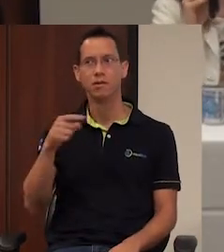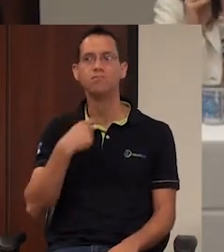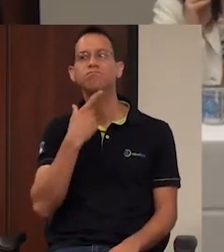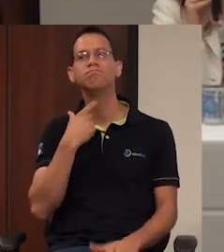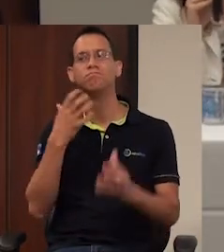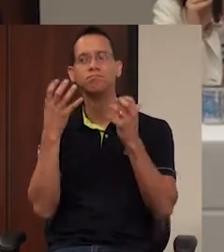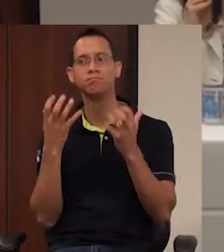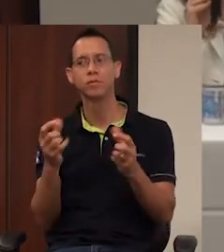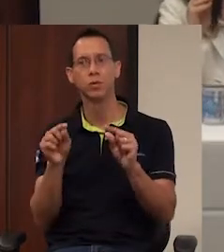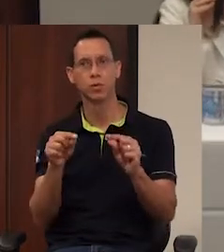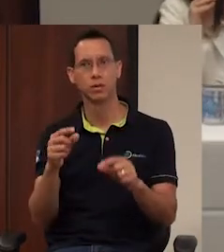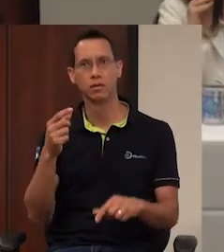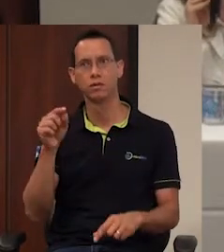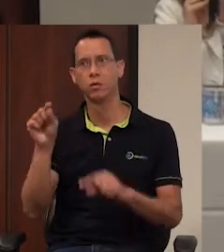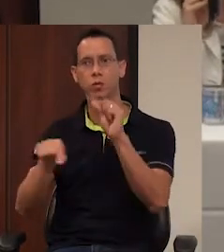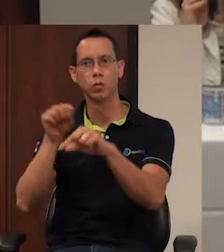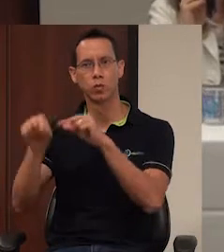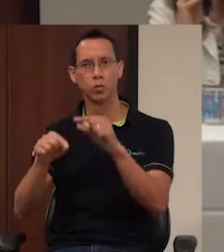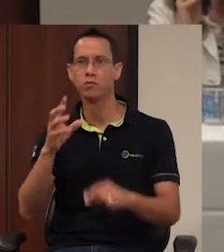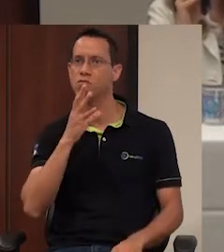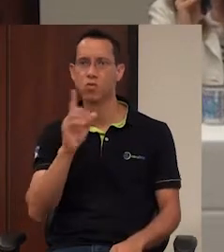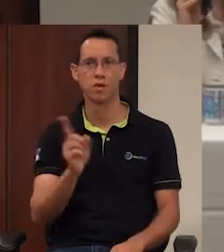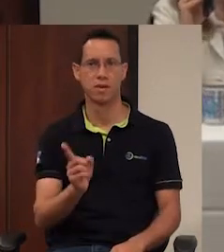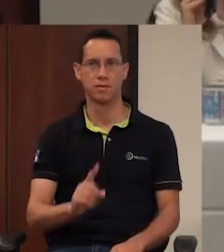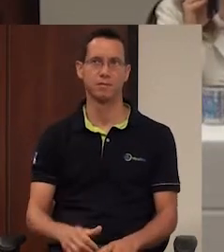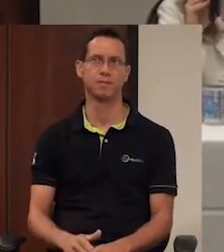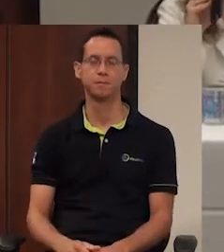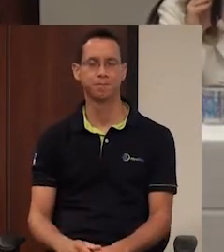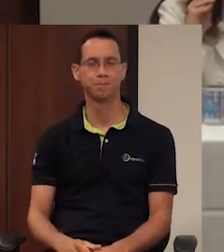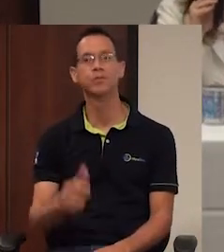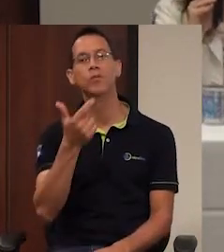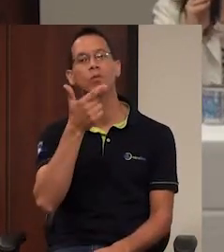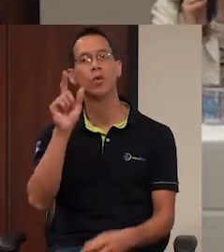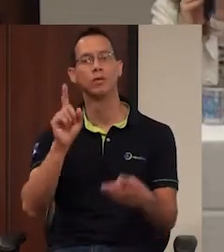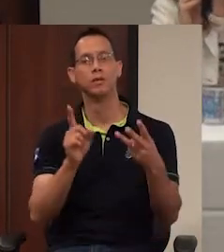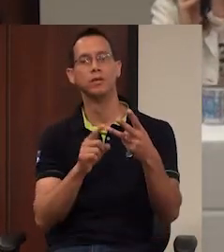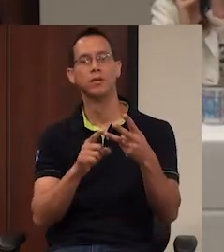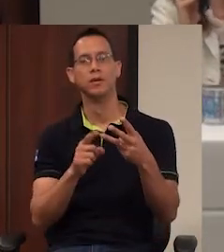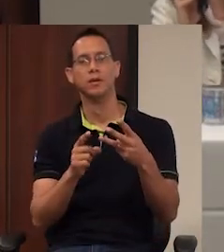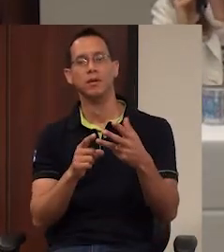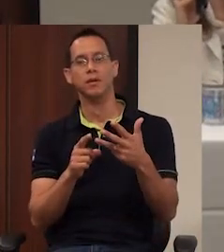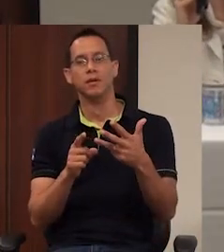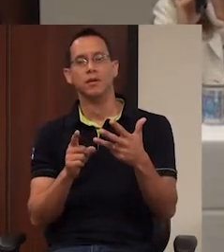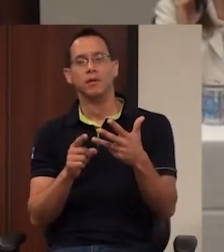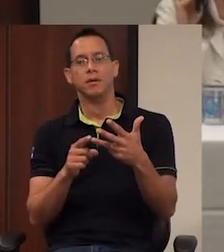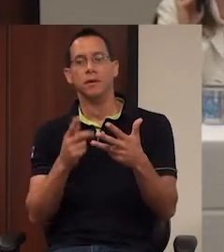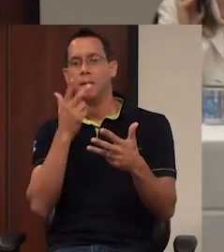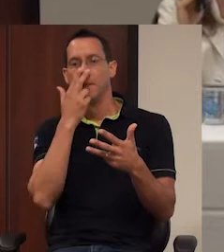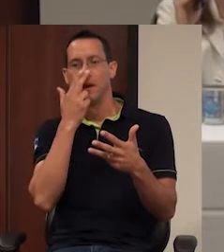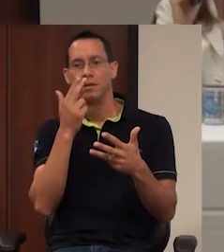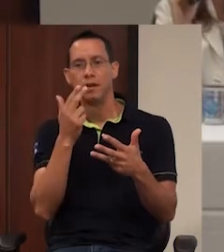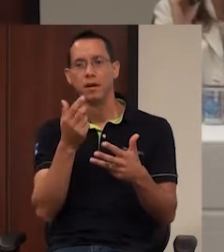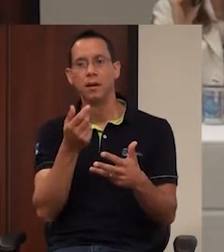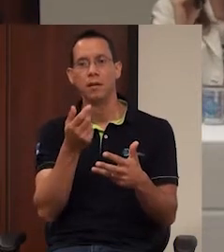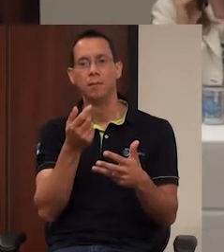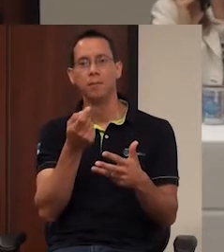que, né, como aquela pessoa deseja conduzir a sua vida. Uma outra falha que acontece muito comumente é ter poucas expectativas